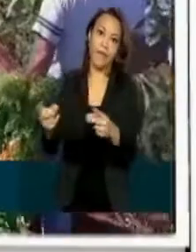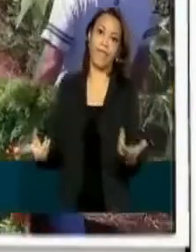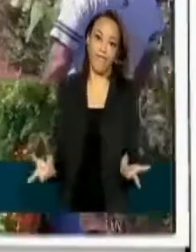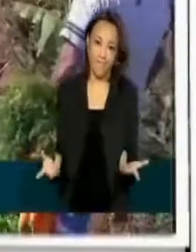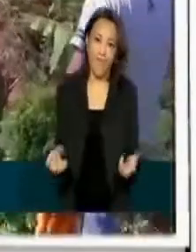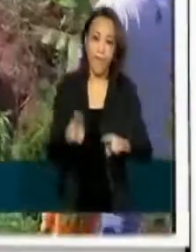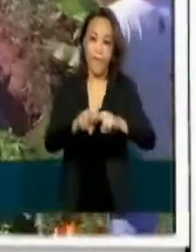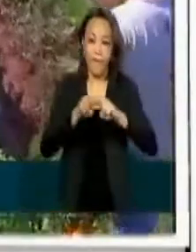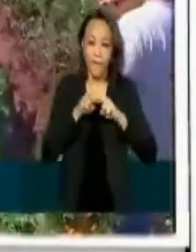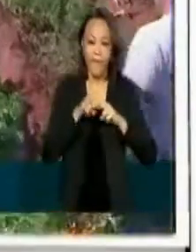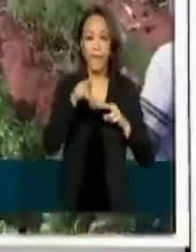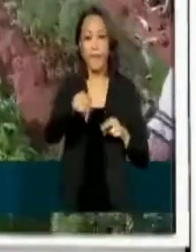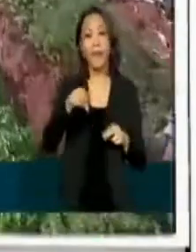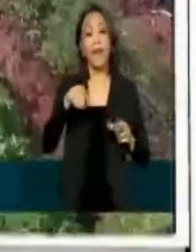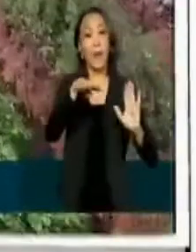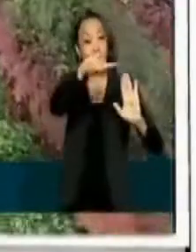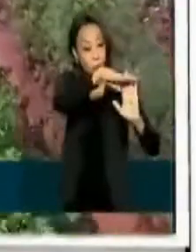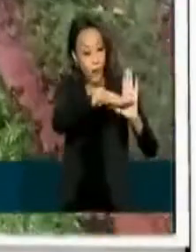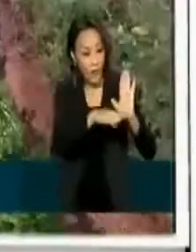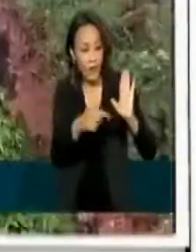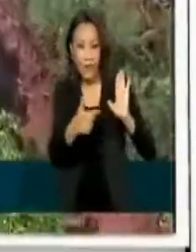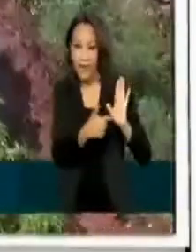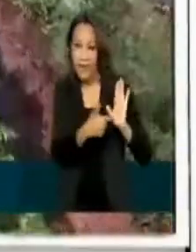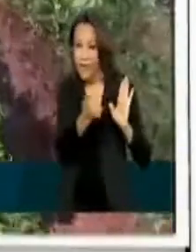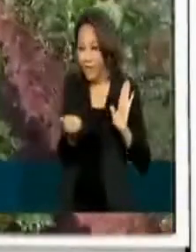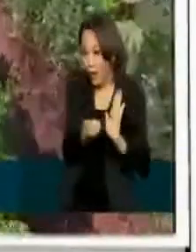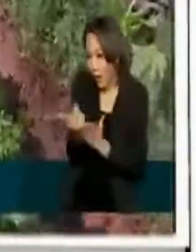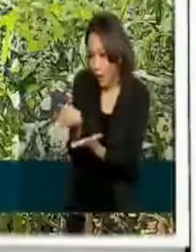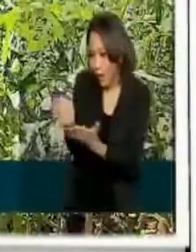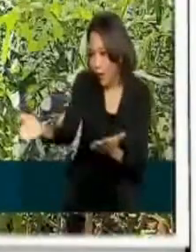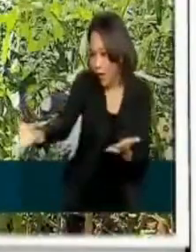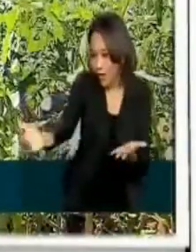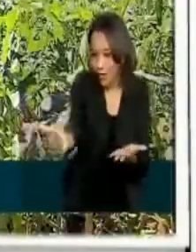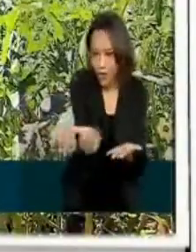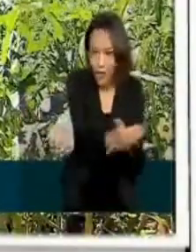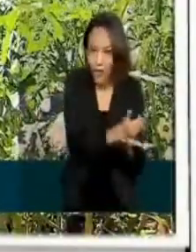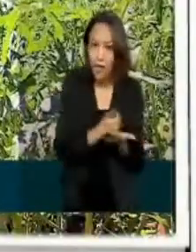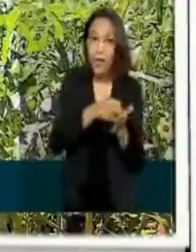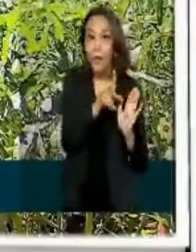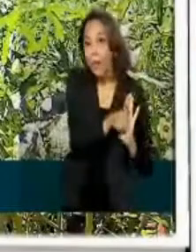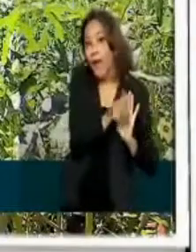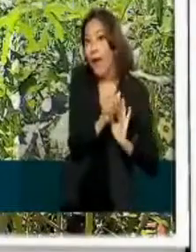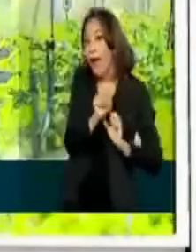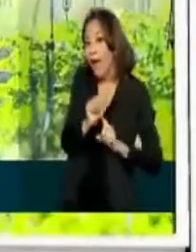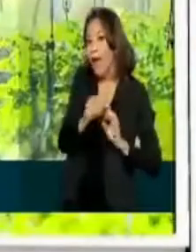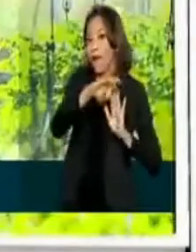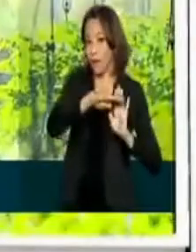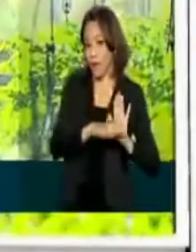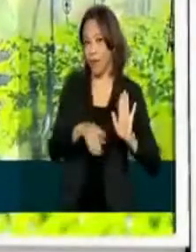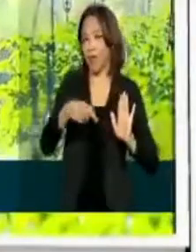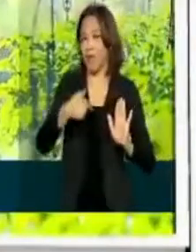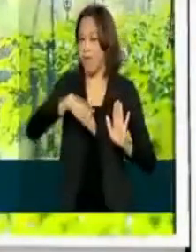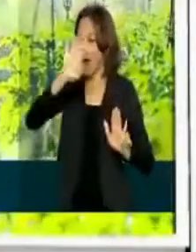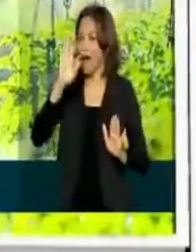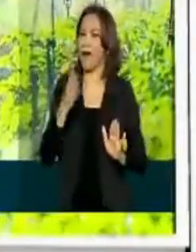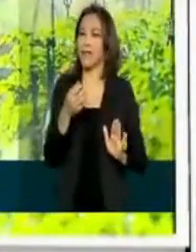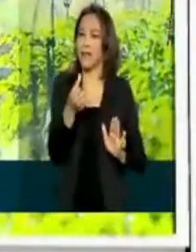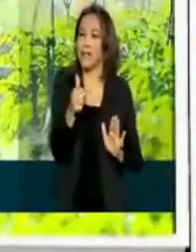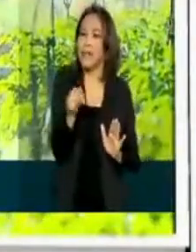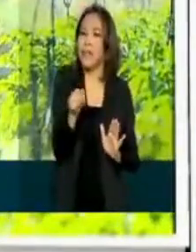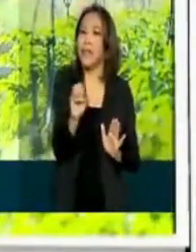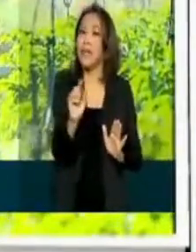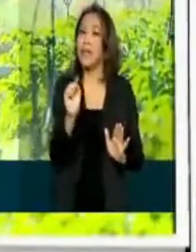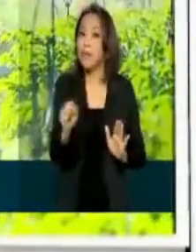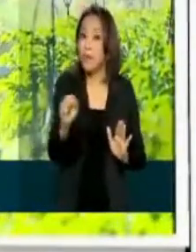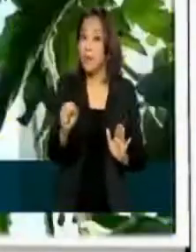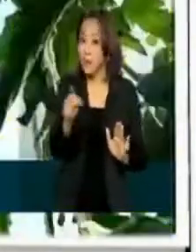realidade no país, né? E o programa de aquisição de alimentos, que teve uma grande importância durante a pandemia, só no